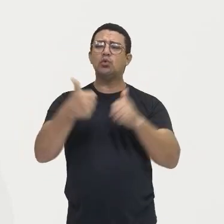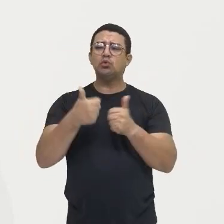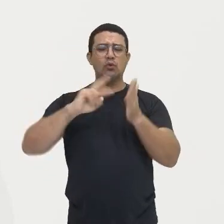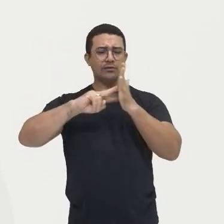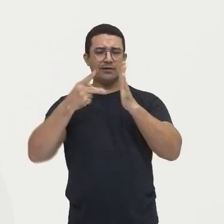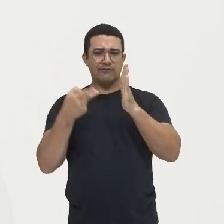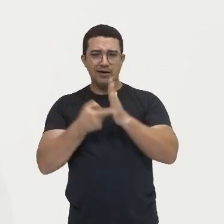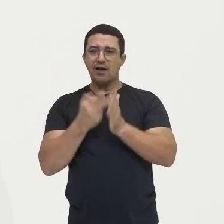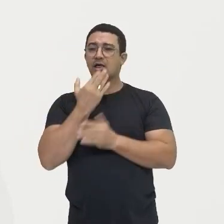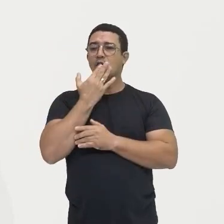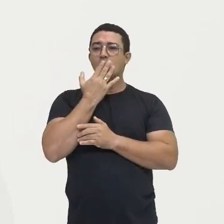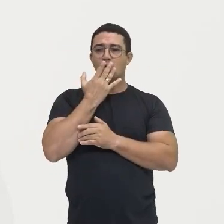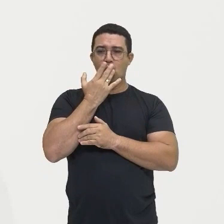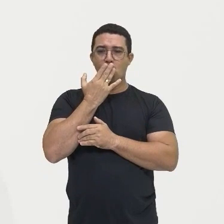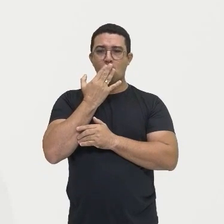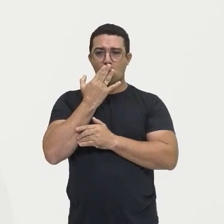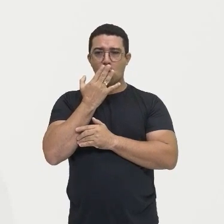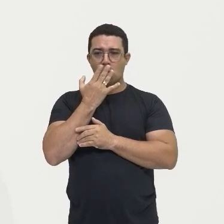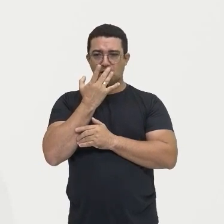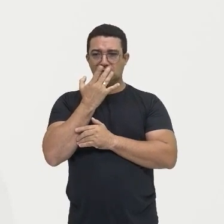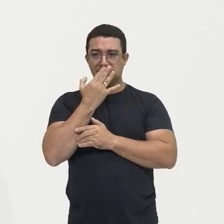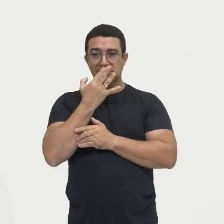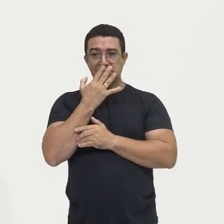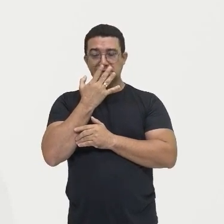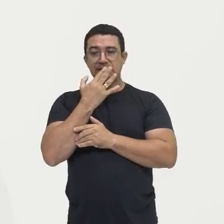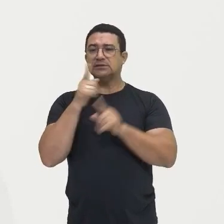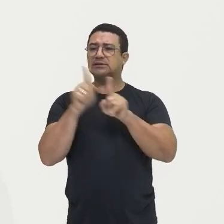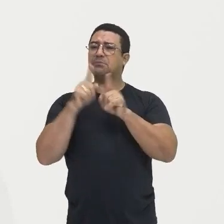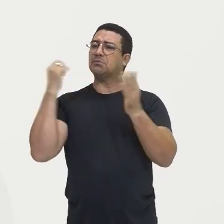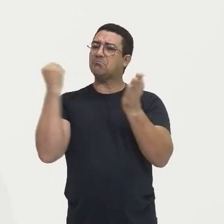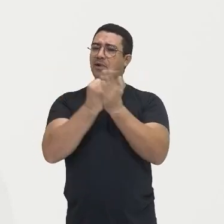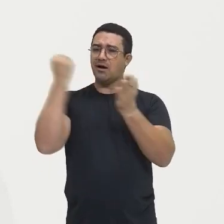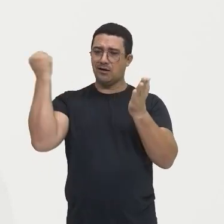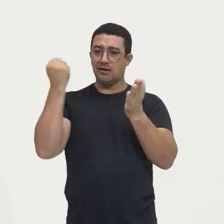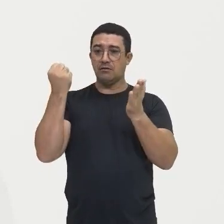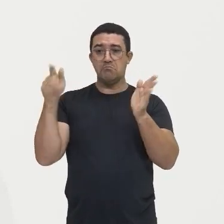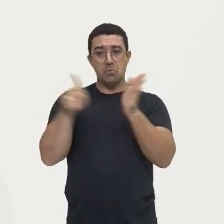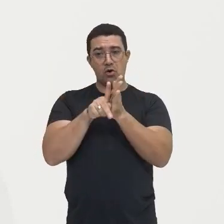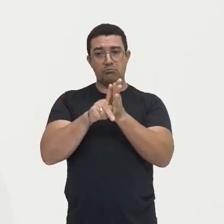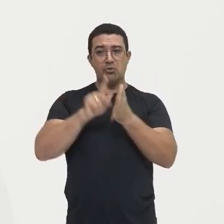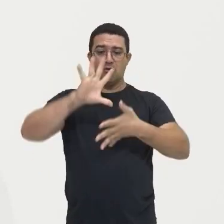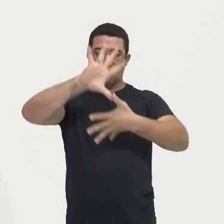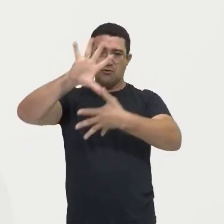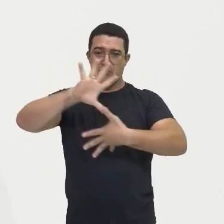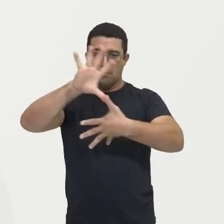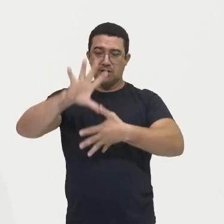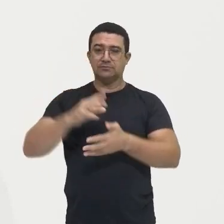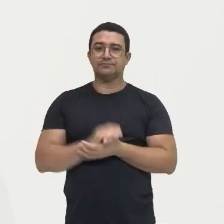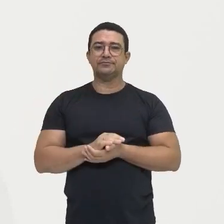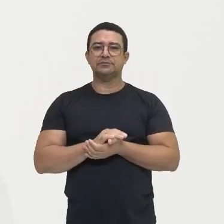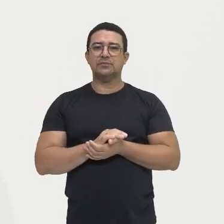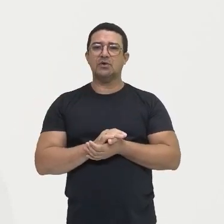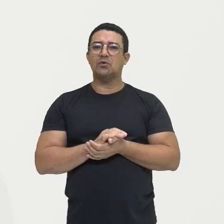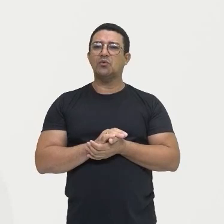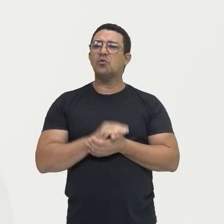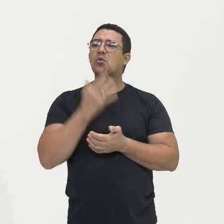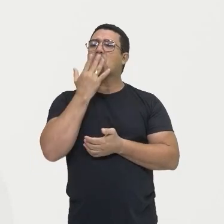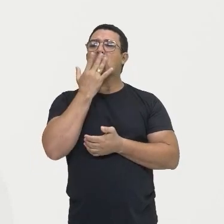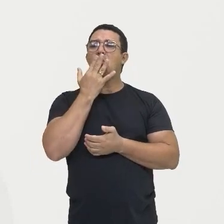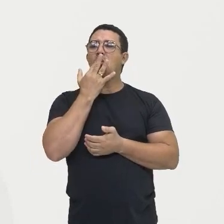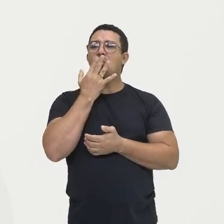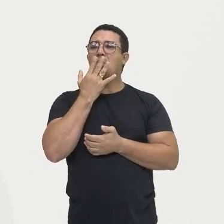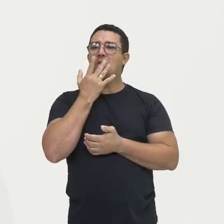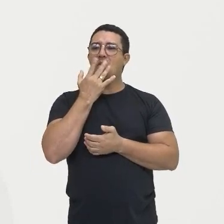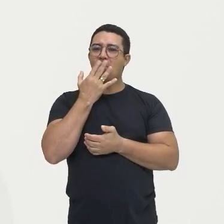significados das cores e símbolos contidos no mapa. Olha só, acredite, essa coloração que a gente escolhe para os mapas, ela não se dá de